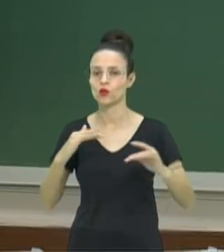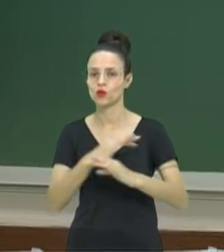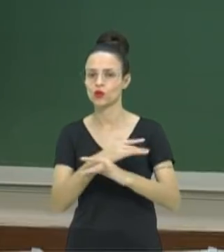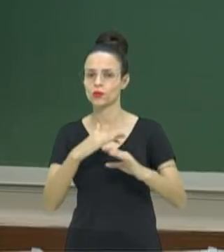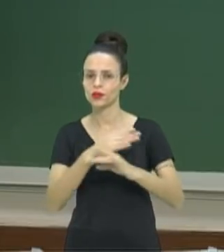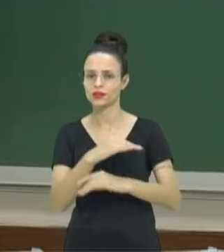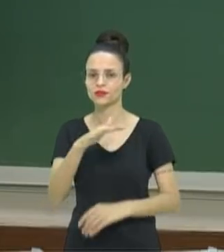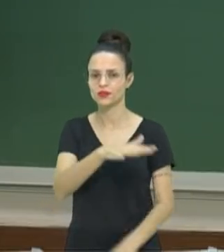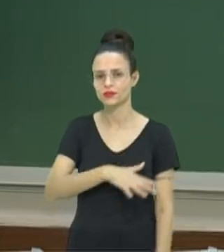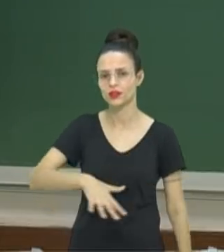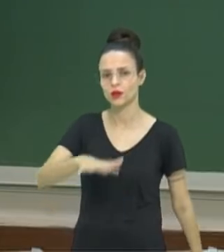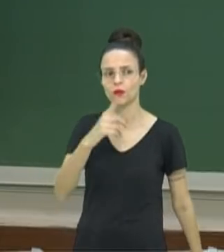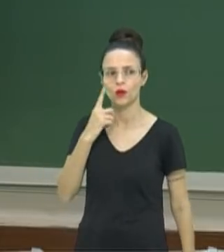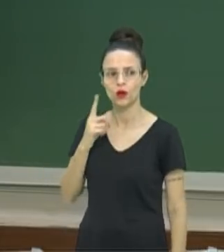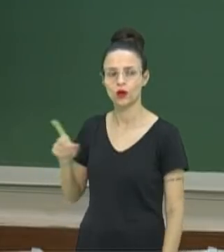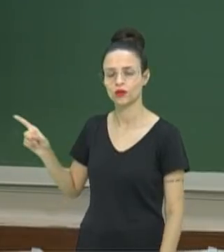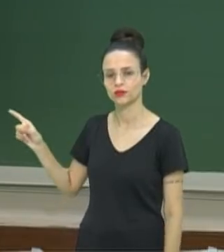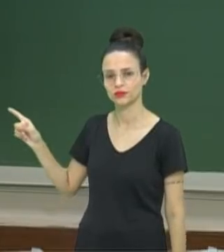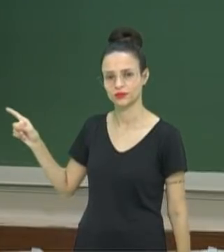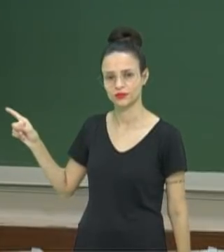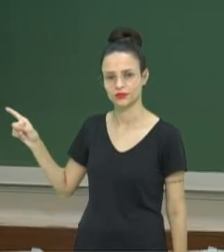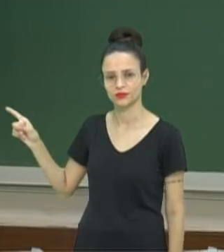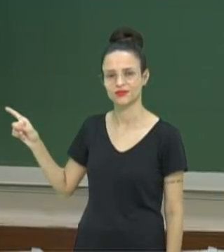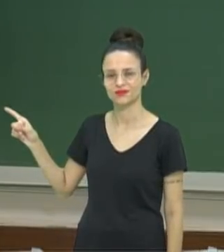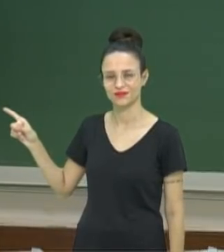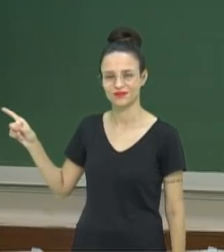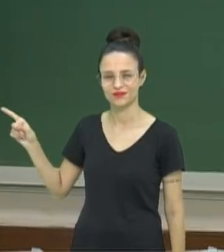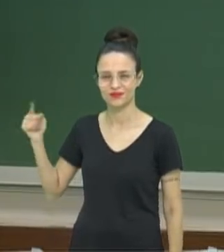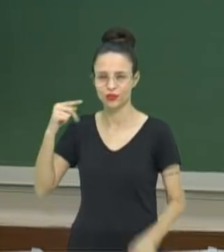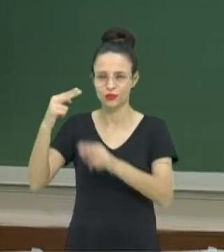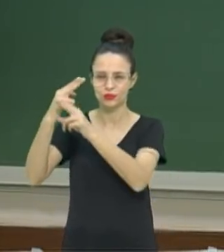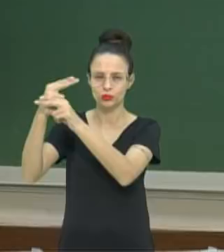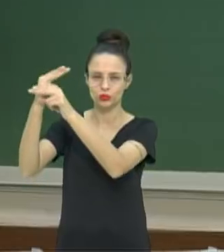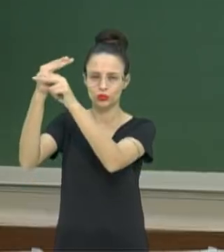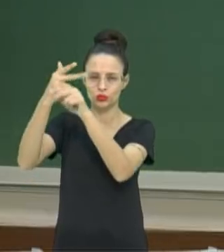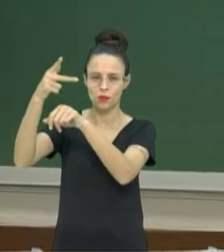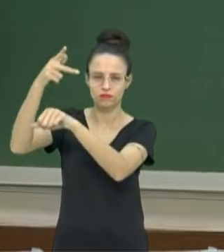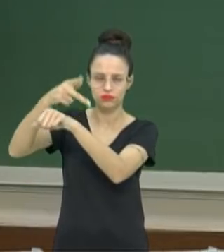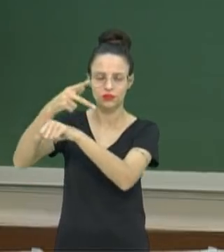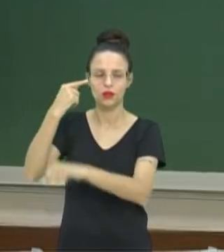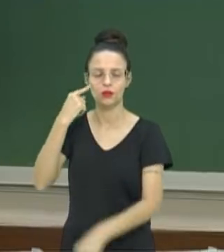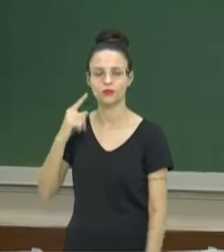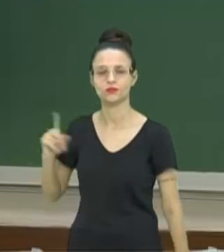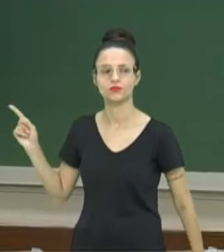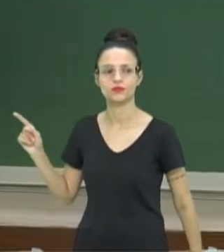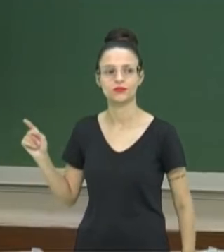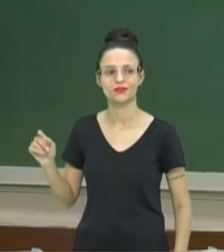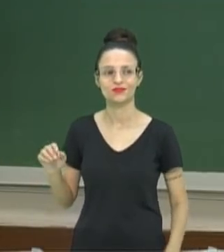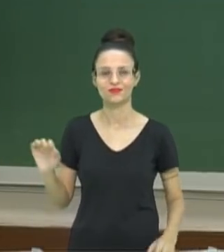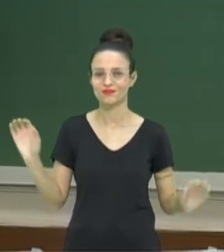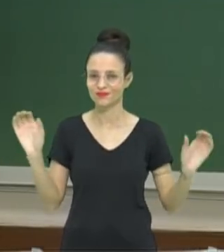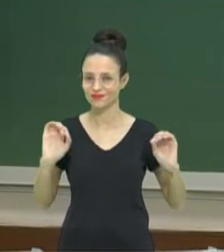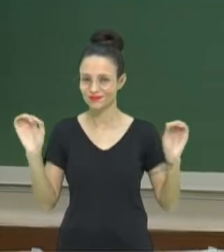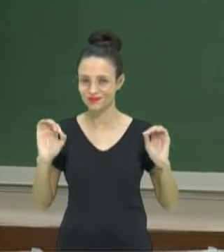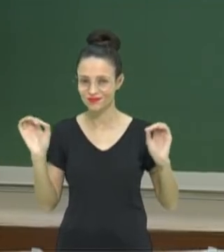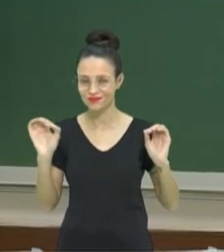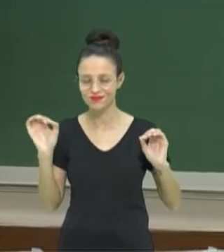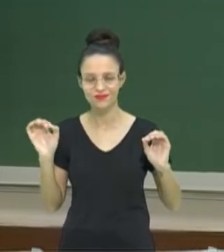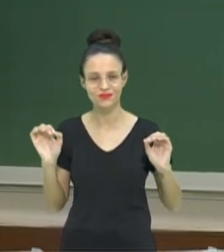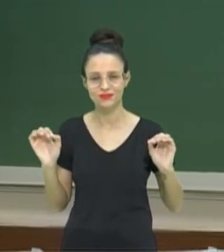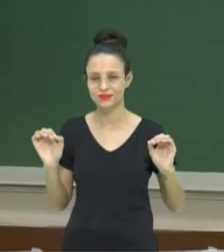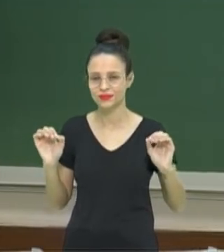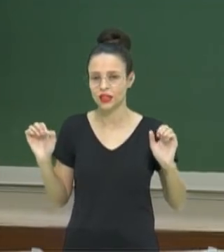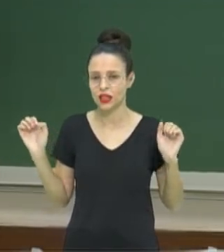parte urbana, ó, da nossa imagem de satélite ali, certo? Essas áreas aqui que não tem concentração, não